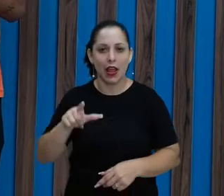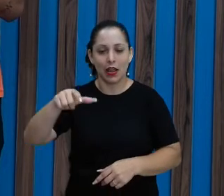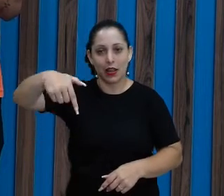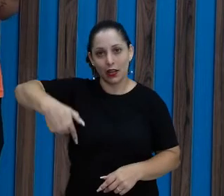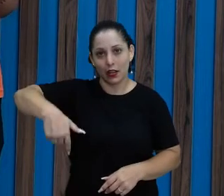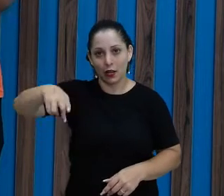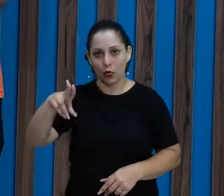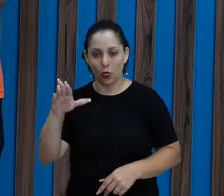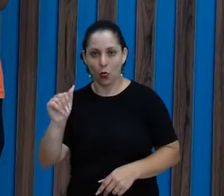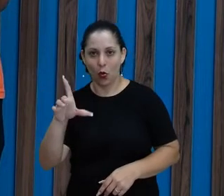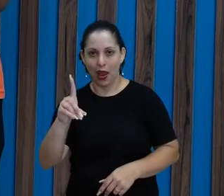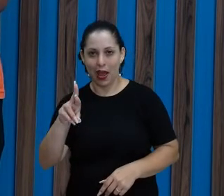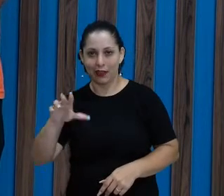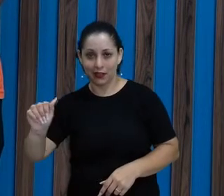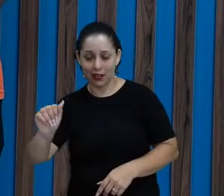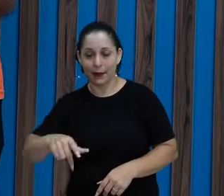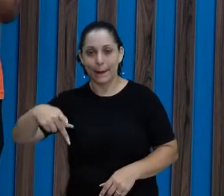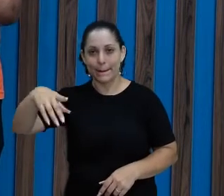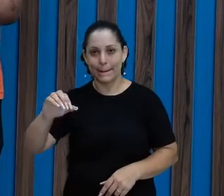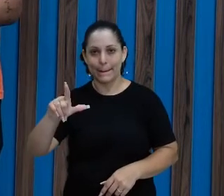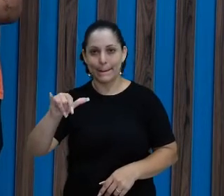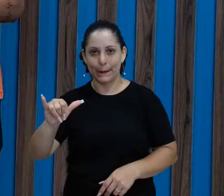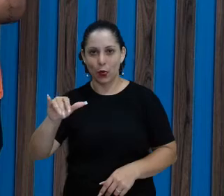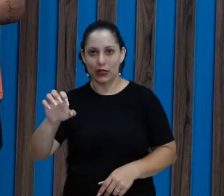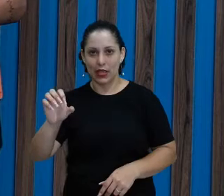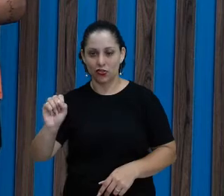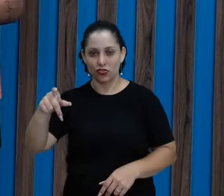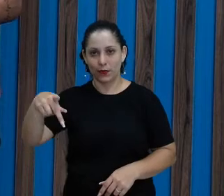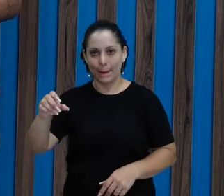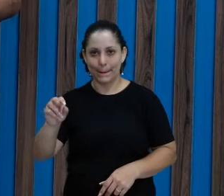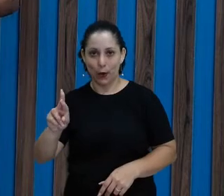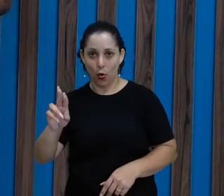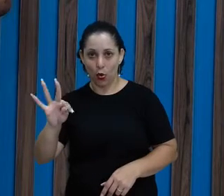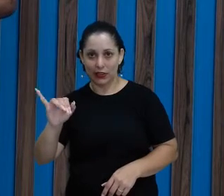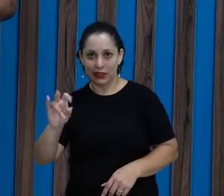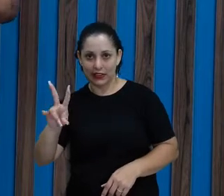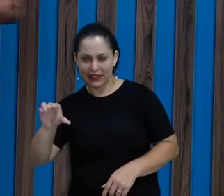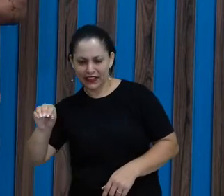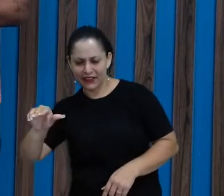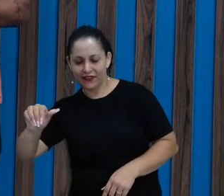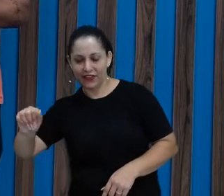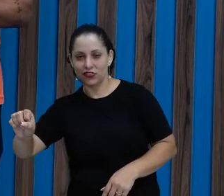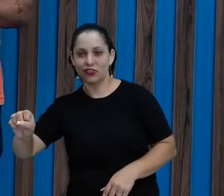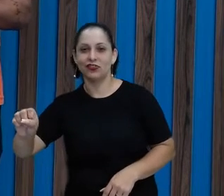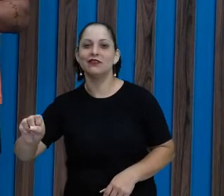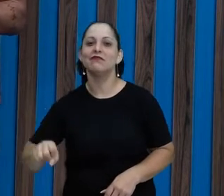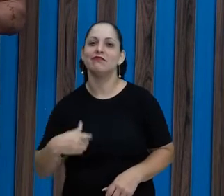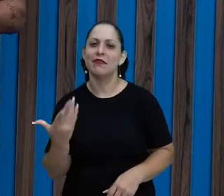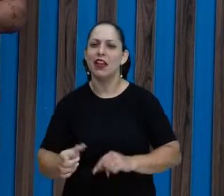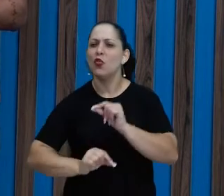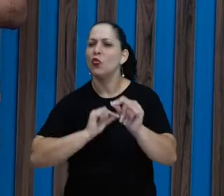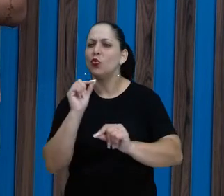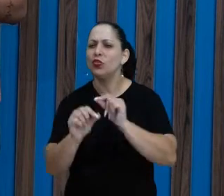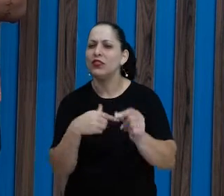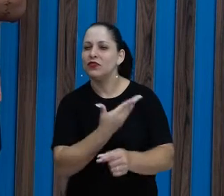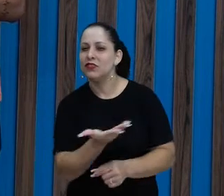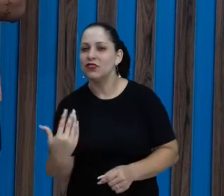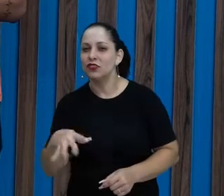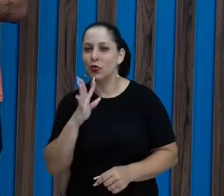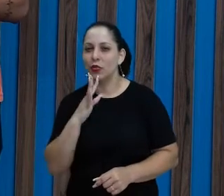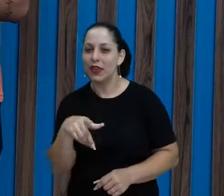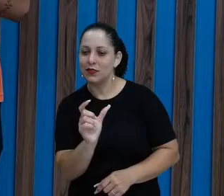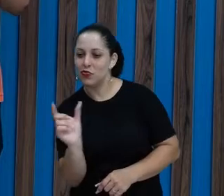que tem aí vários, que podem acontecer vários esportes, né? Eu acho que vocês já viram definição de poli, né?